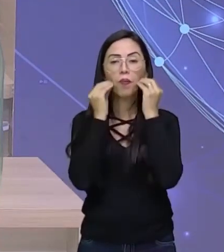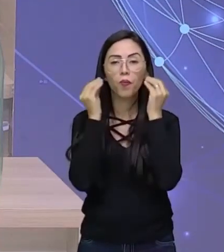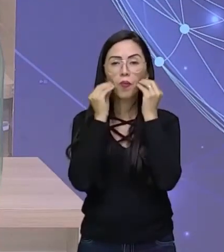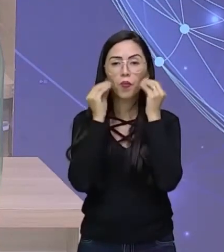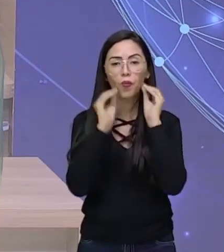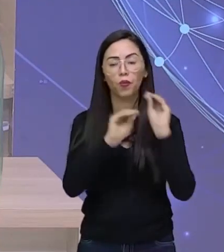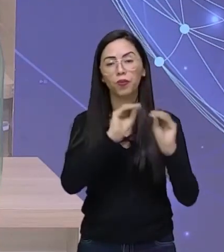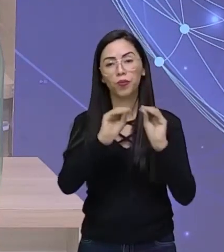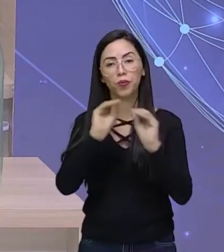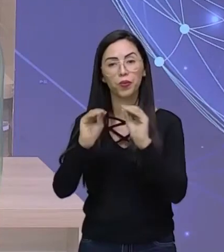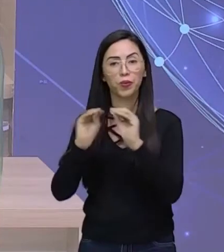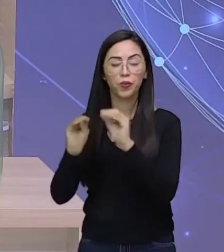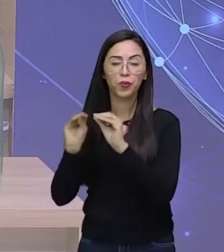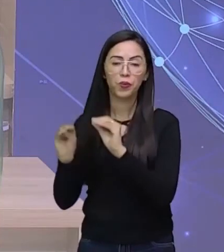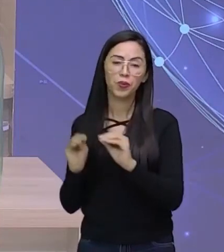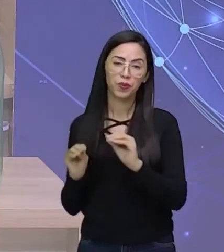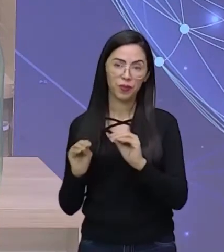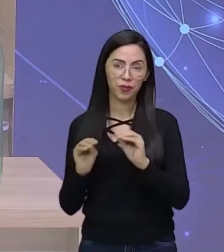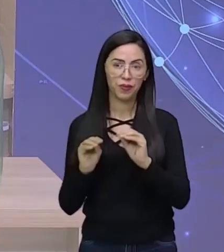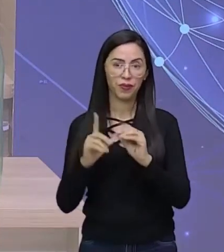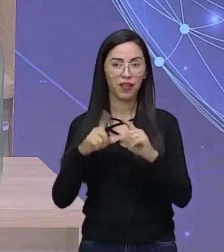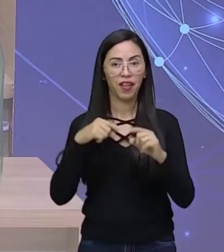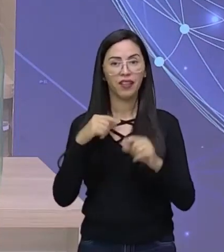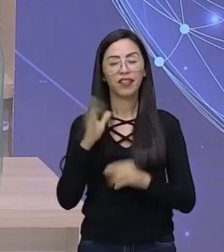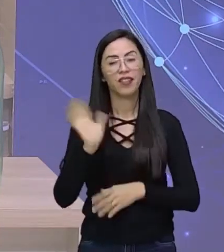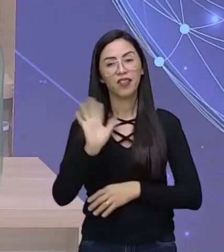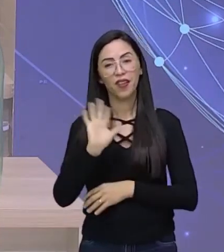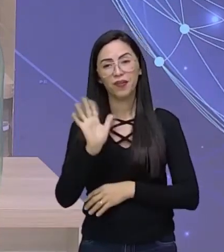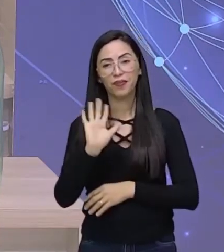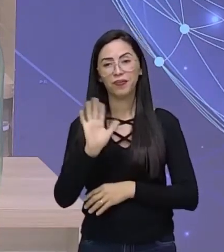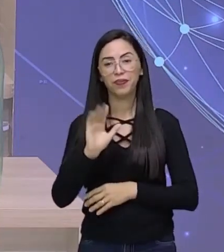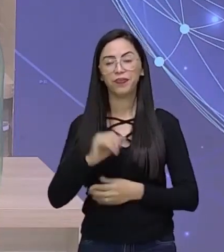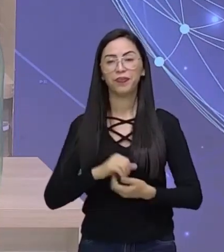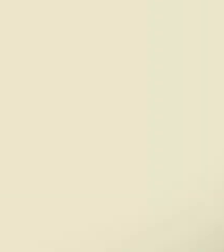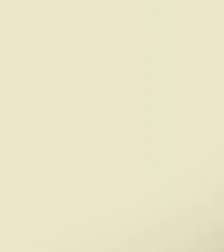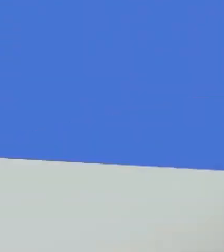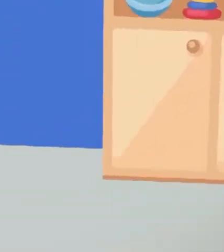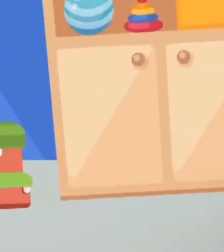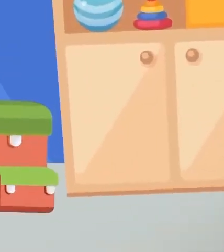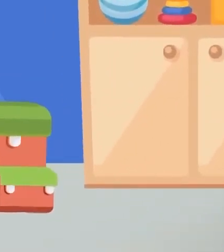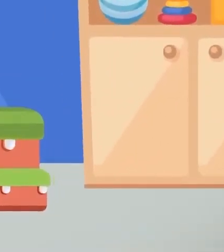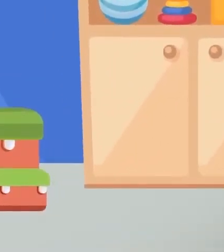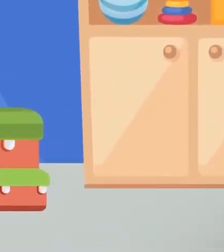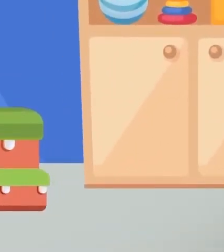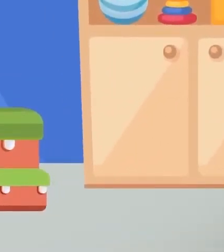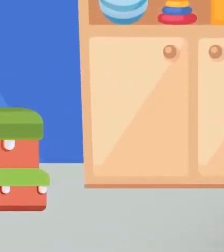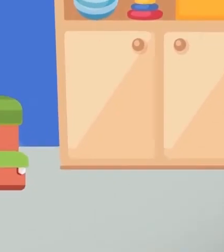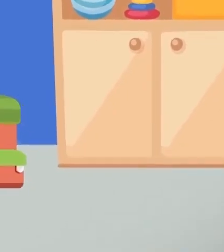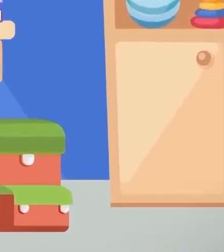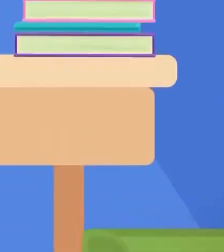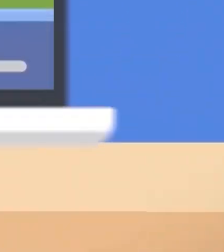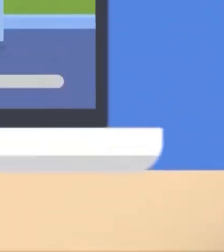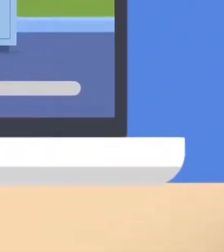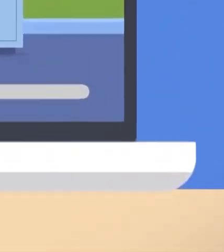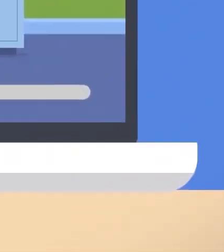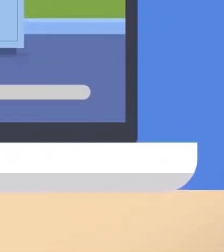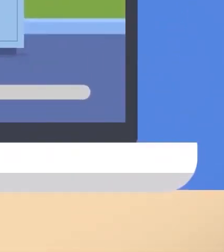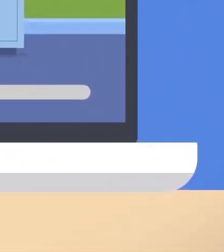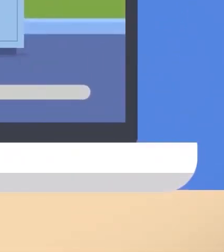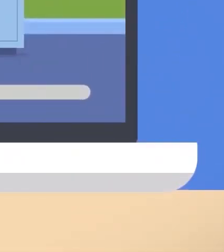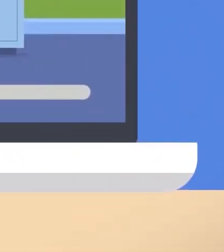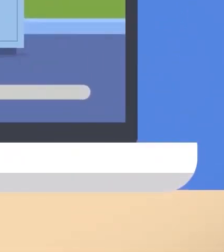meus alunos do coração. Estaremos juntos novamente na próxima aula. Um abraço apertado, distante,